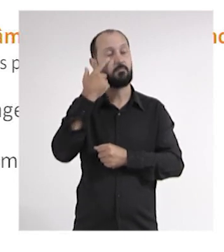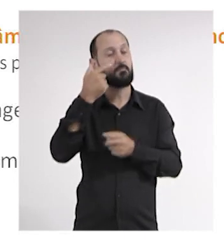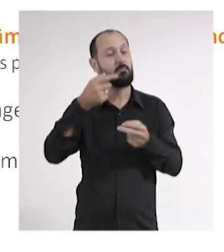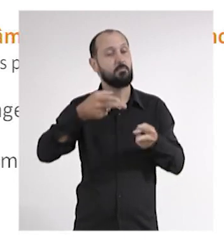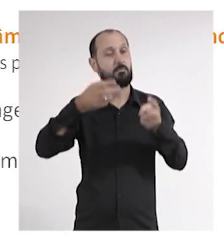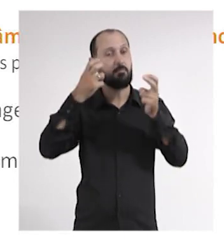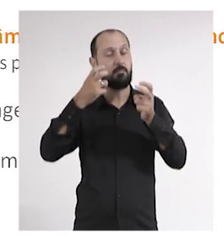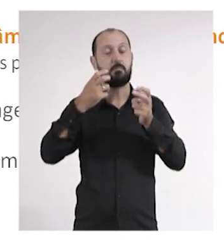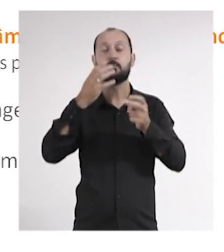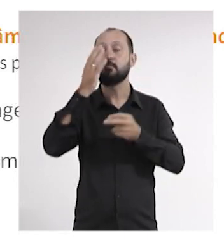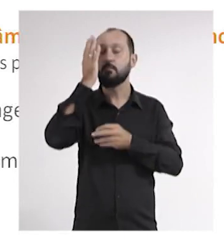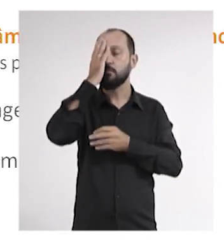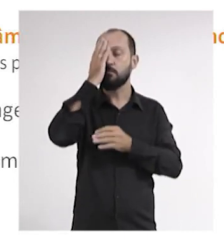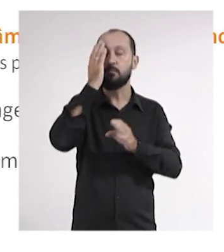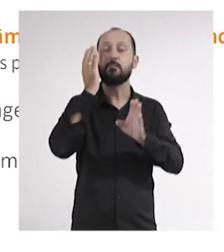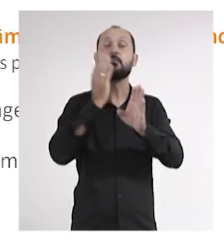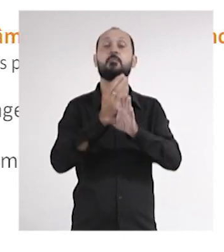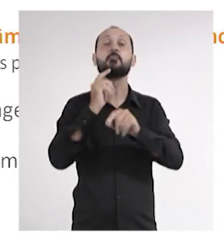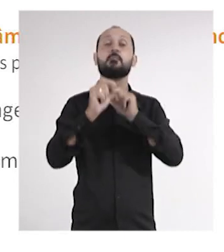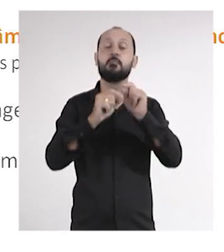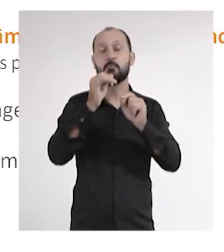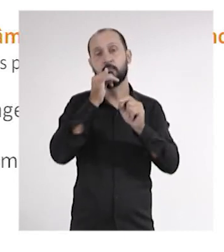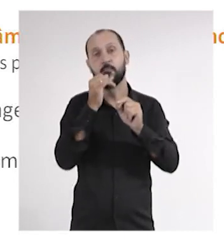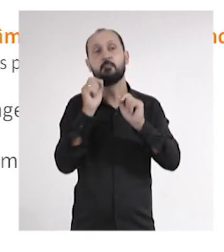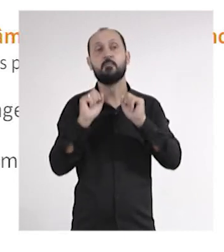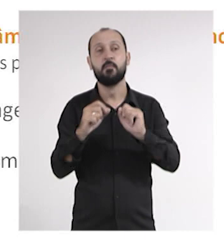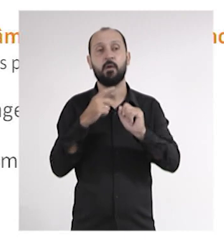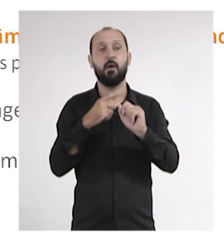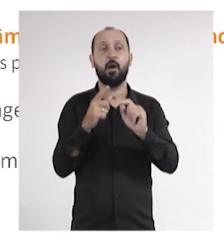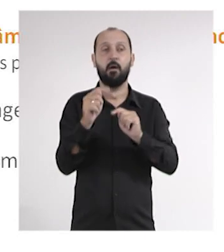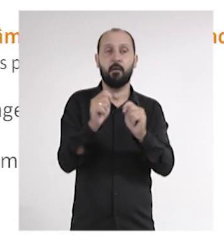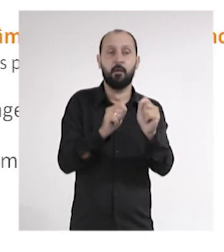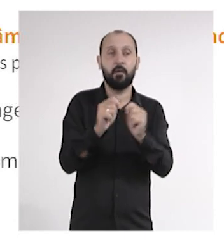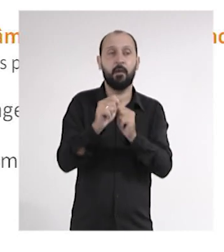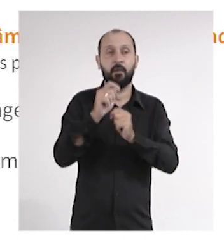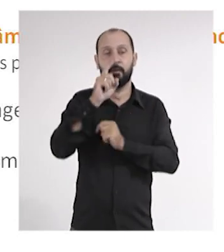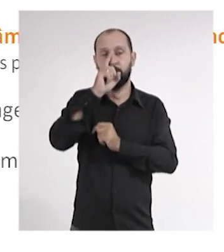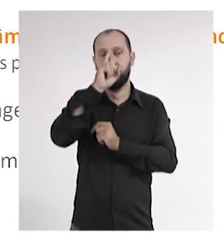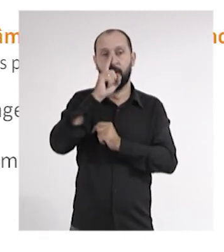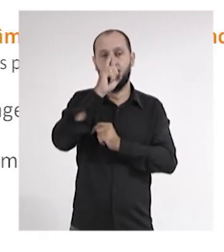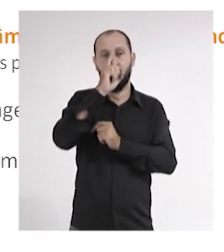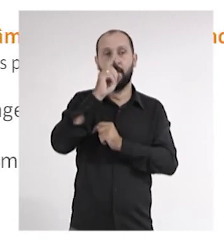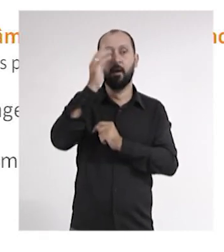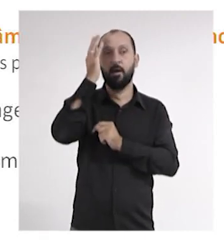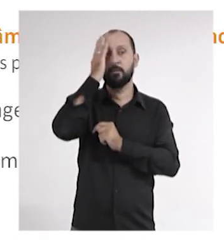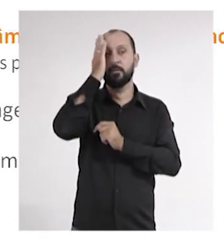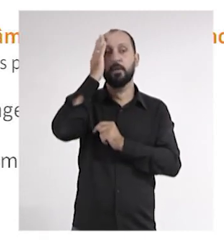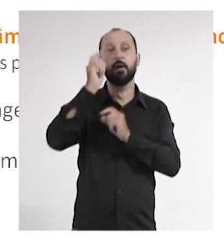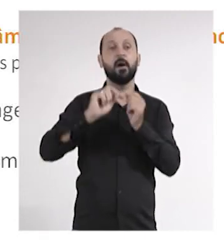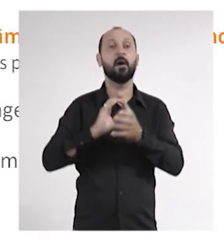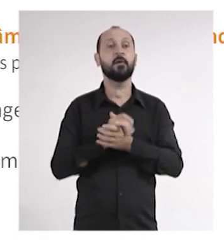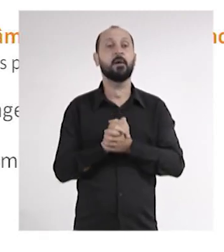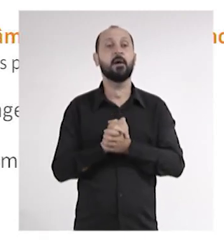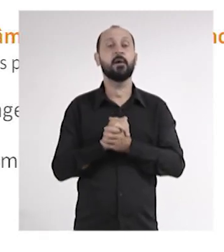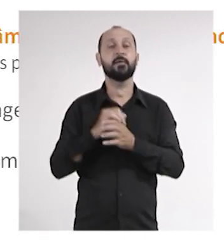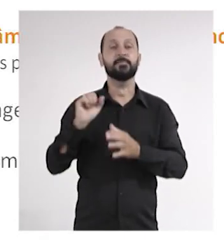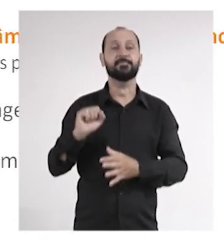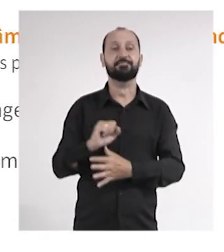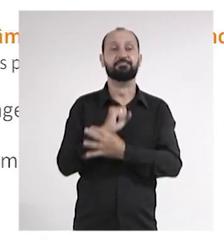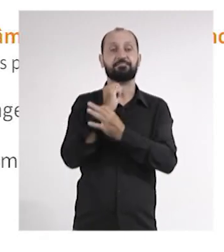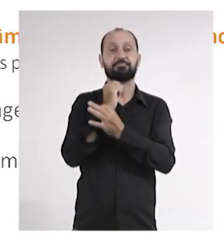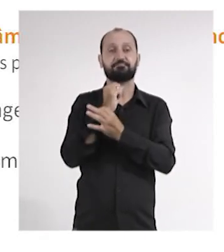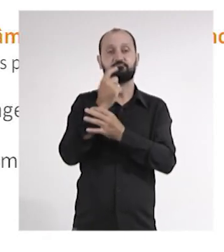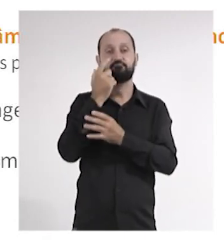e previsível, de maneira que esse mecanismo de mitigação de risco é salutar para a segurança e